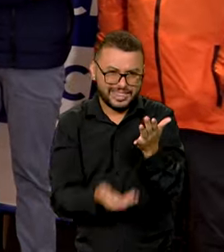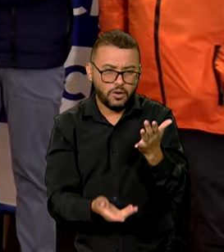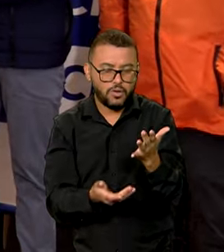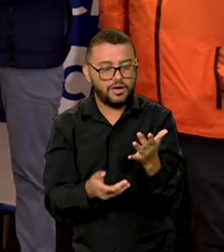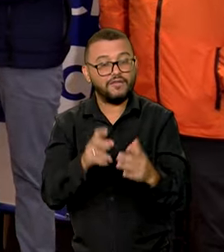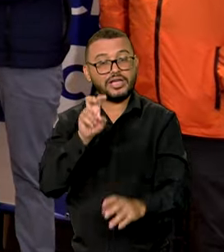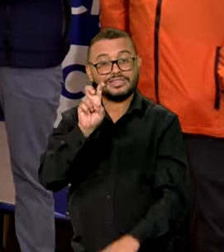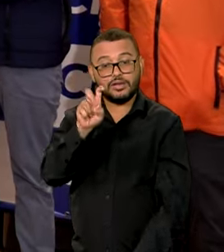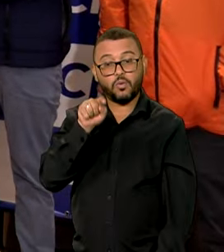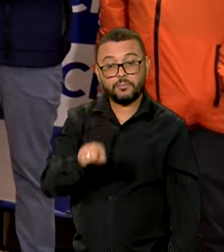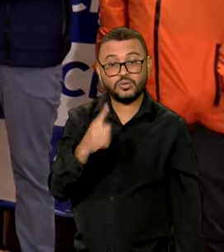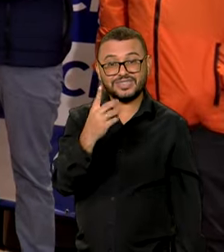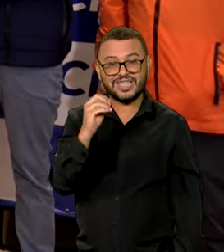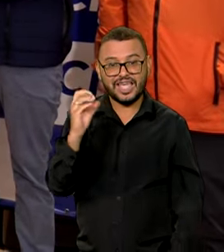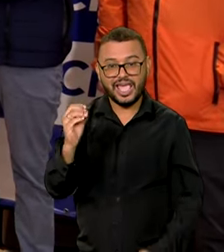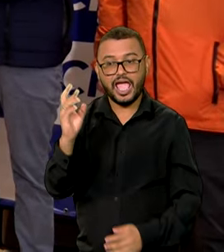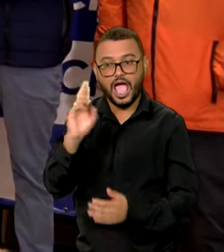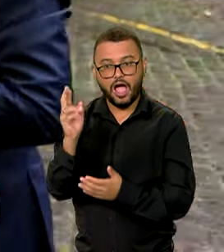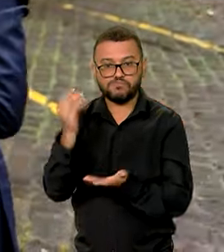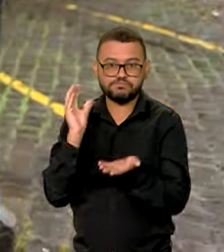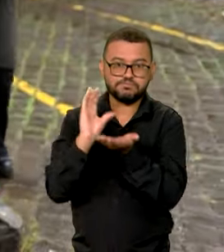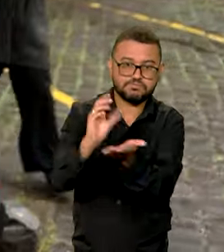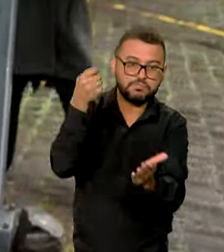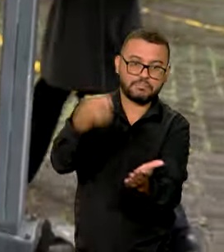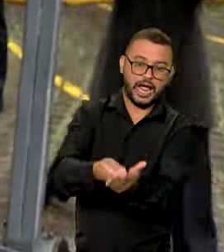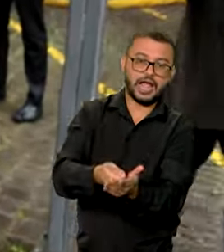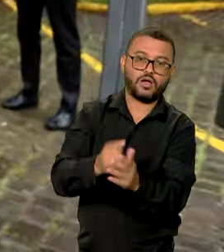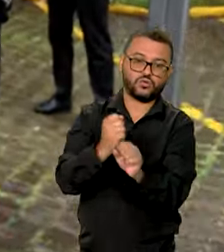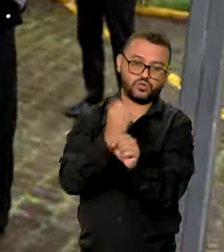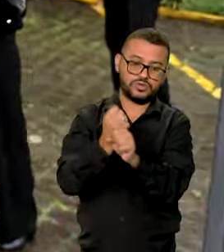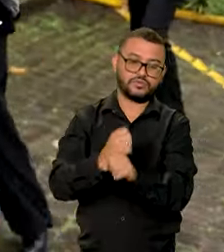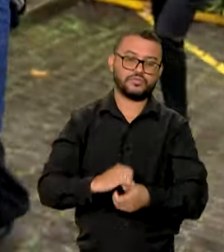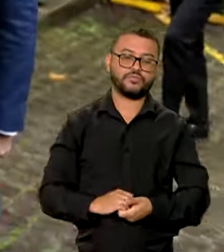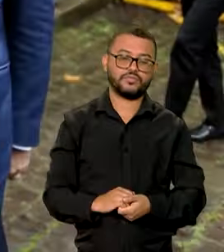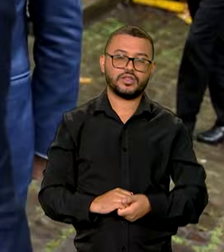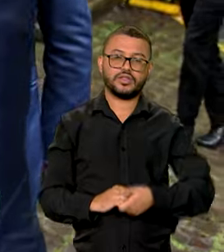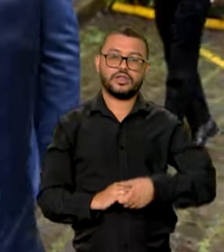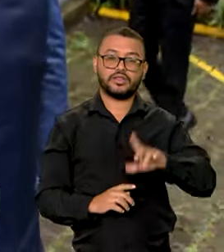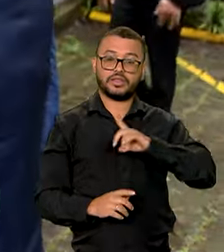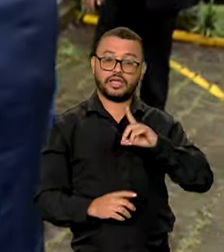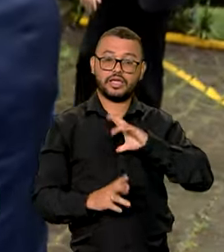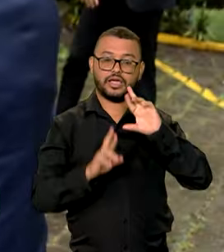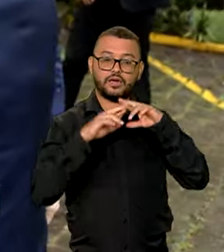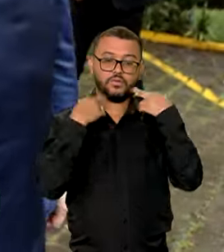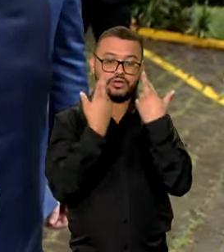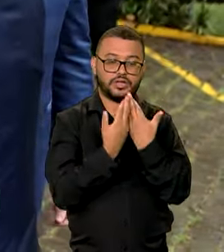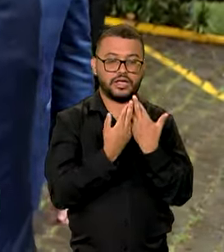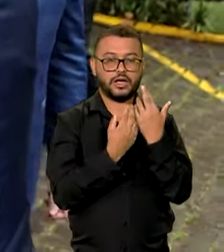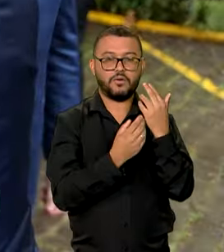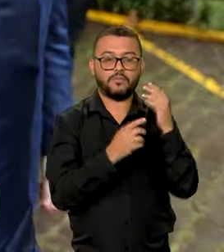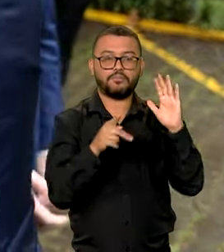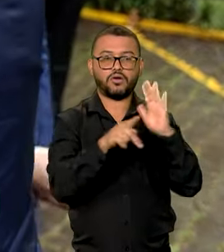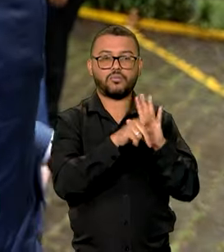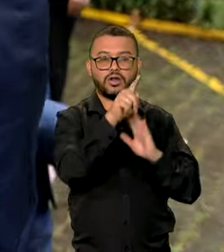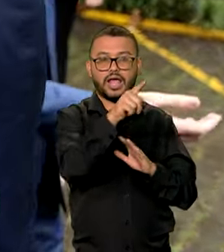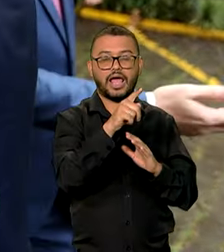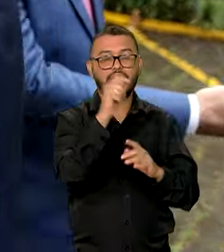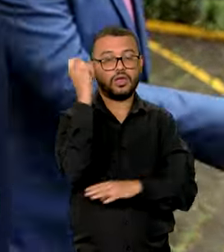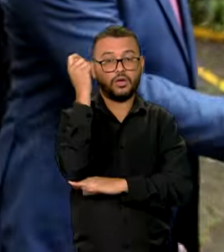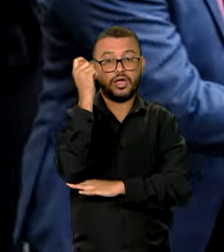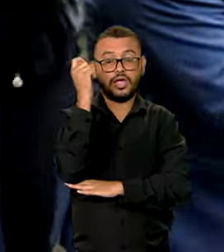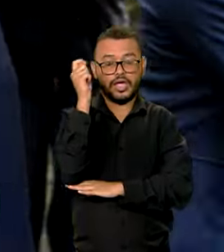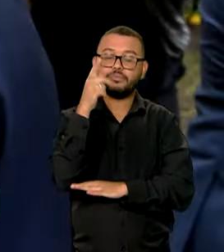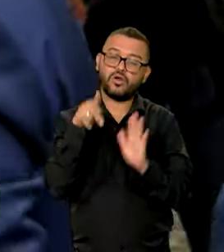R$ 5.100 como auxílio reconstrução. Nesta segunda-feira, em um encontro na Câmara de Indústria, Comércio e Serviços de Caxias do